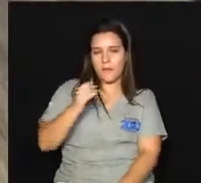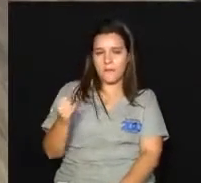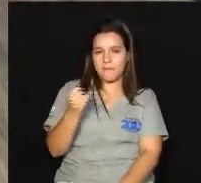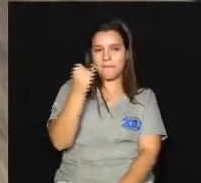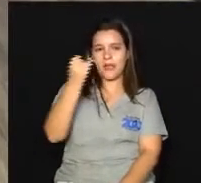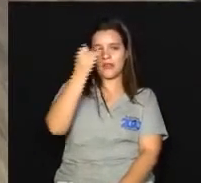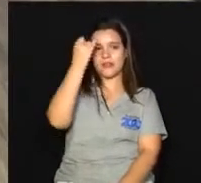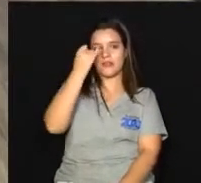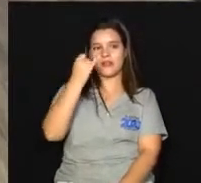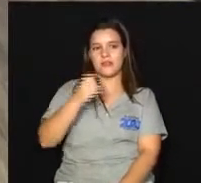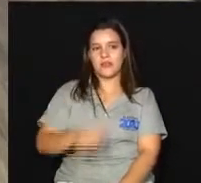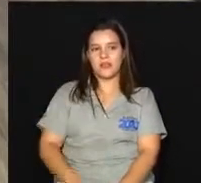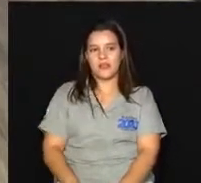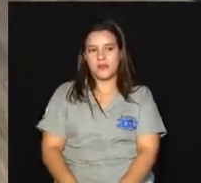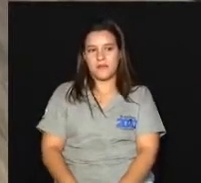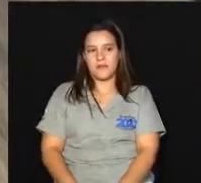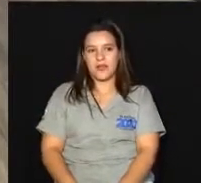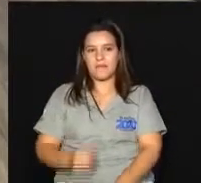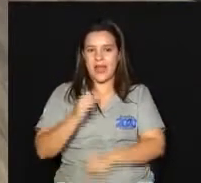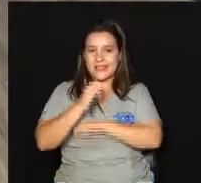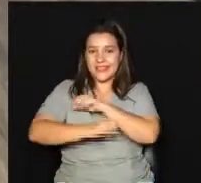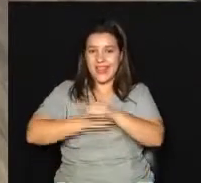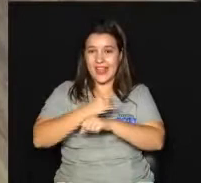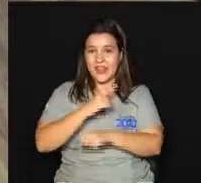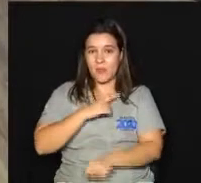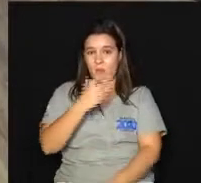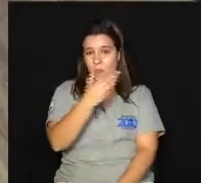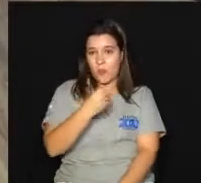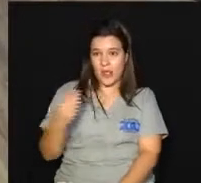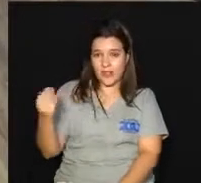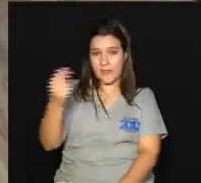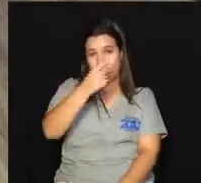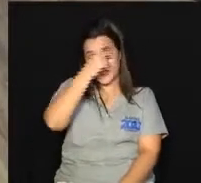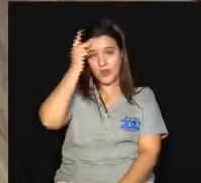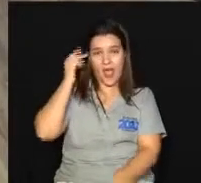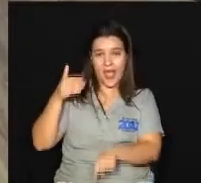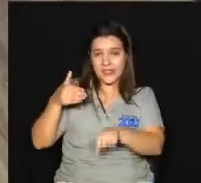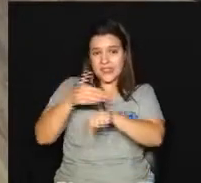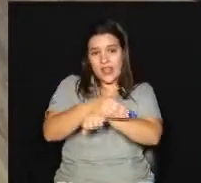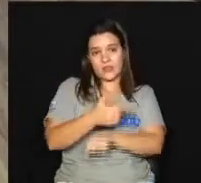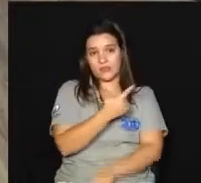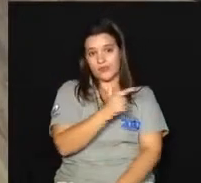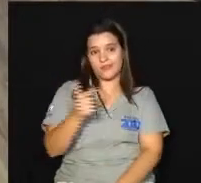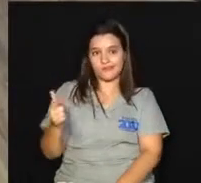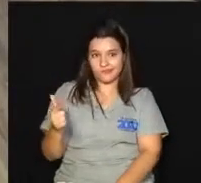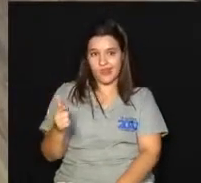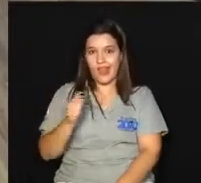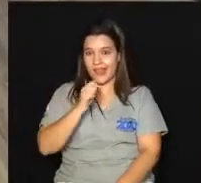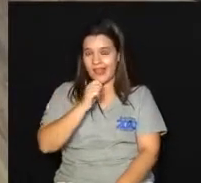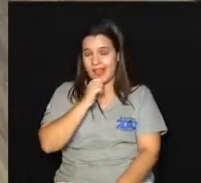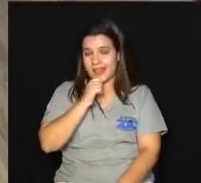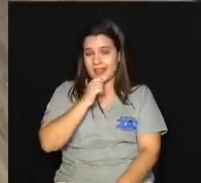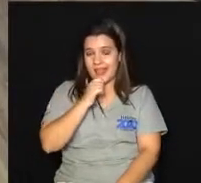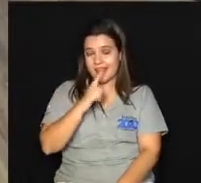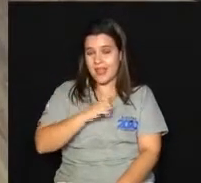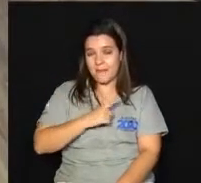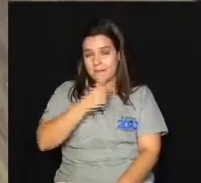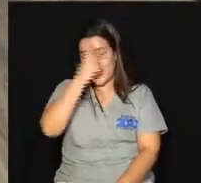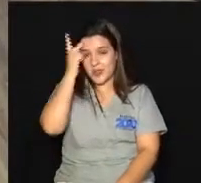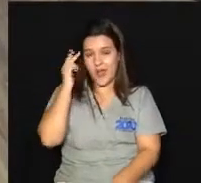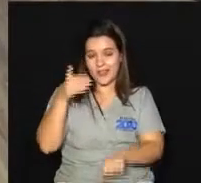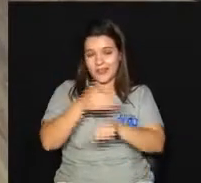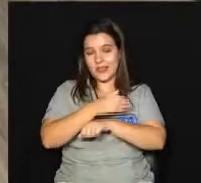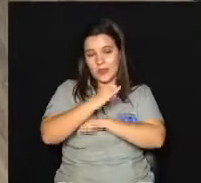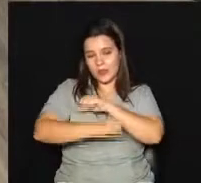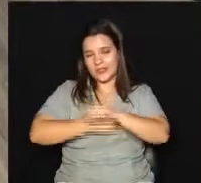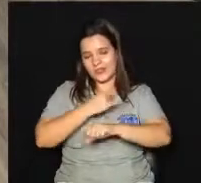ela é importante, só que a gente tem um acesso restrito à internet também, né? Hoje em dia, muitas pessoas não têm esse acesso e a gente viu